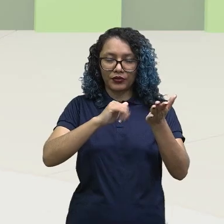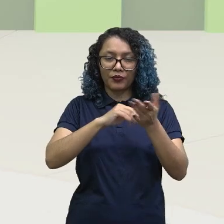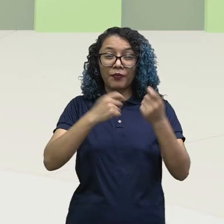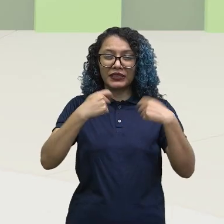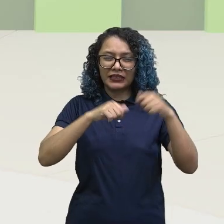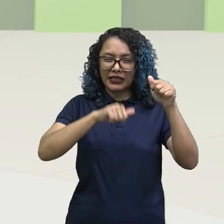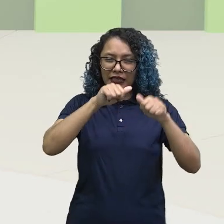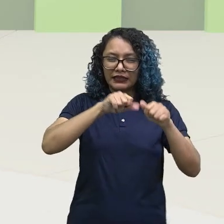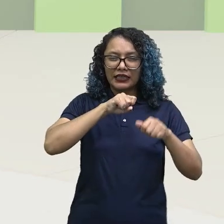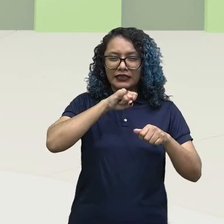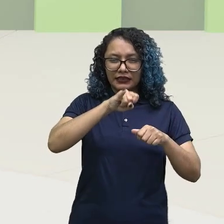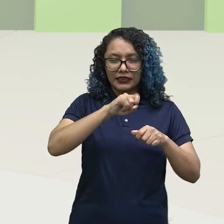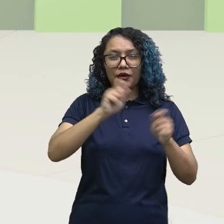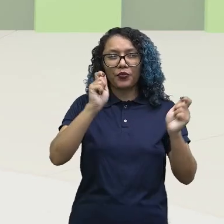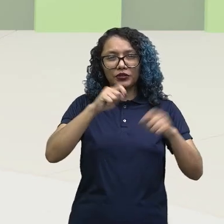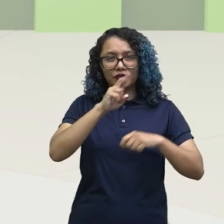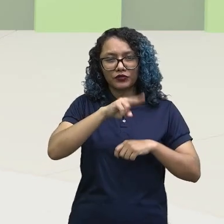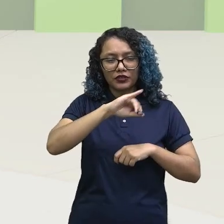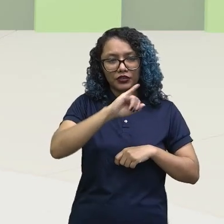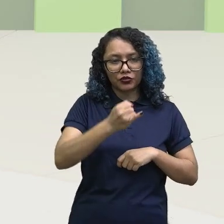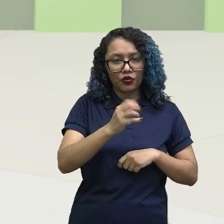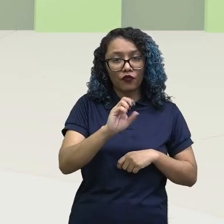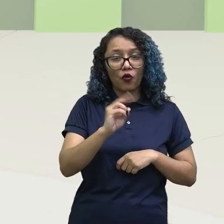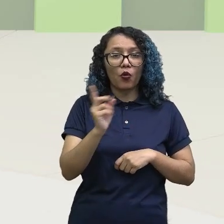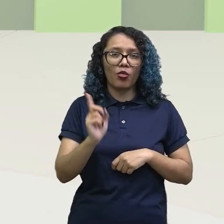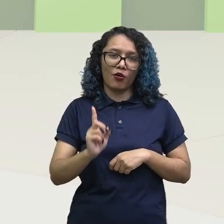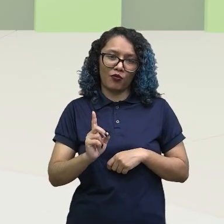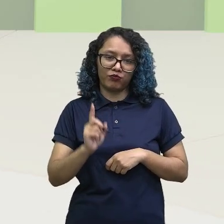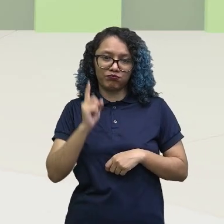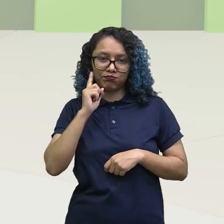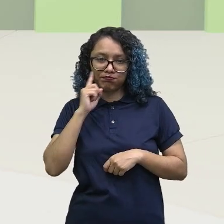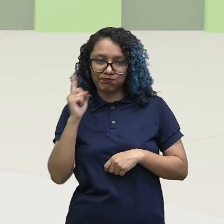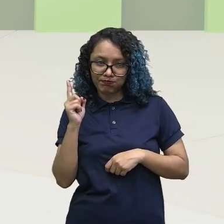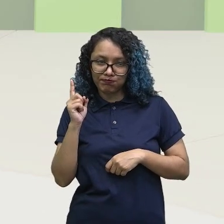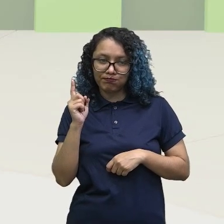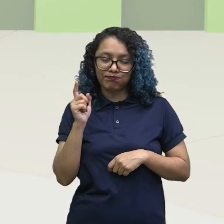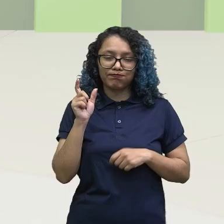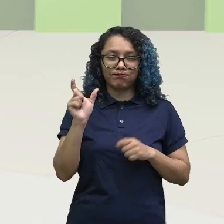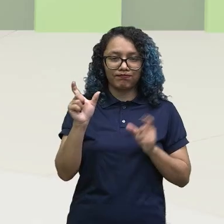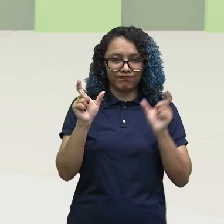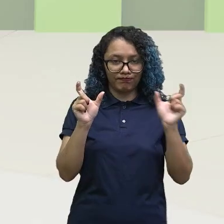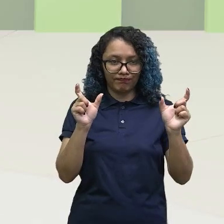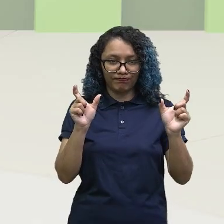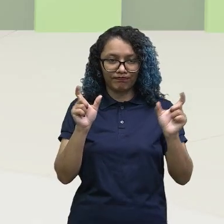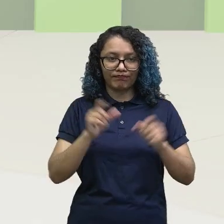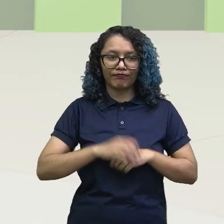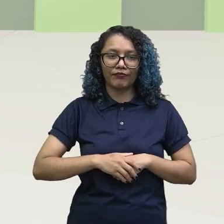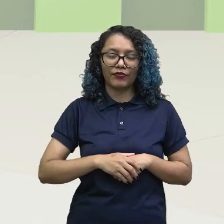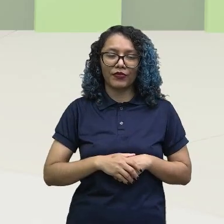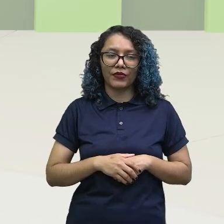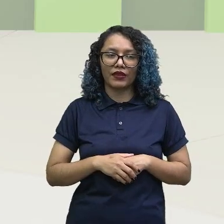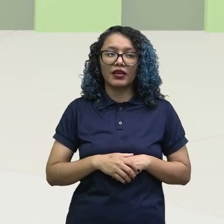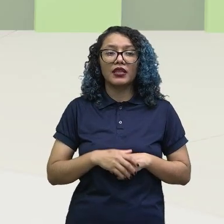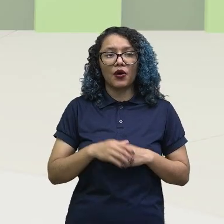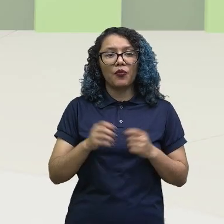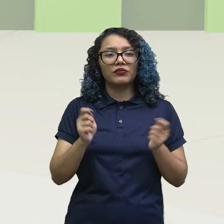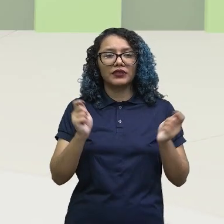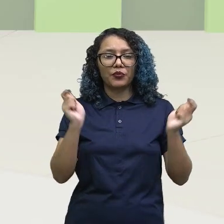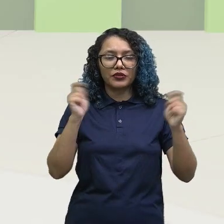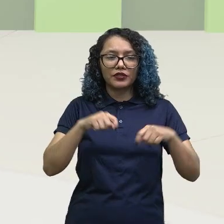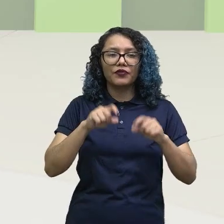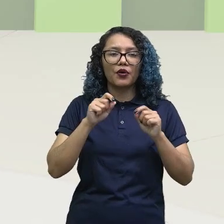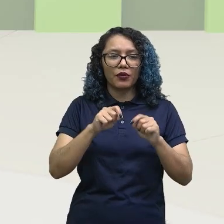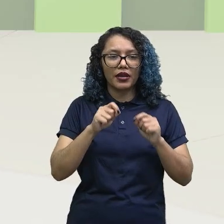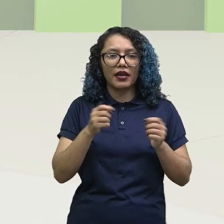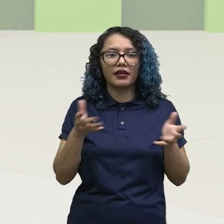analisar se ele é reaproveitável ou não reaproveitável, tá? Então, viabilizar o reaproveitamento dos resíduos, e aí